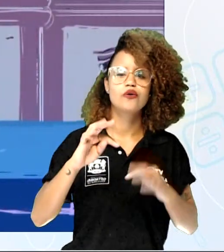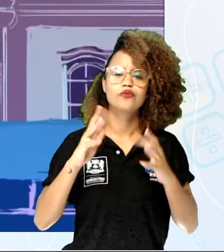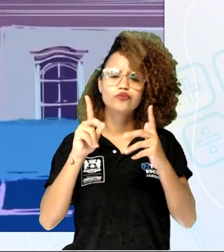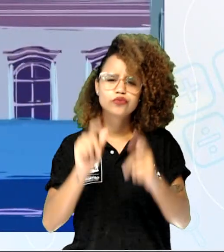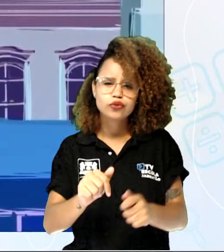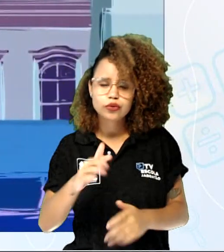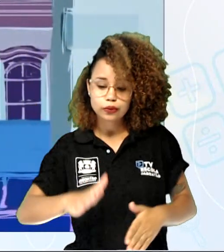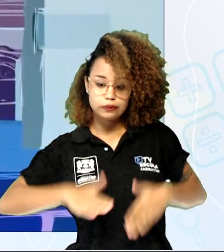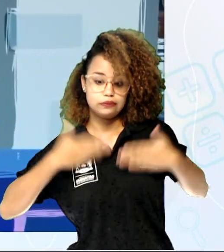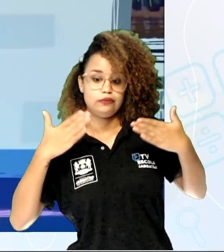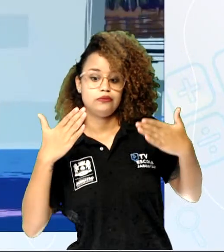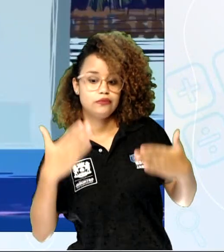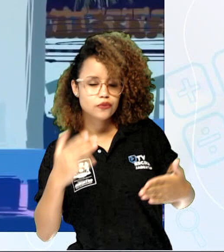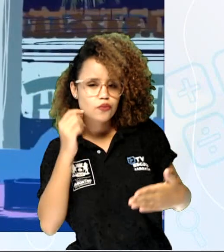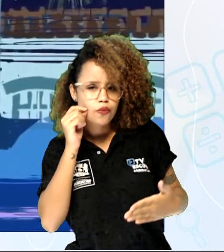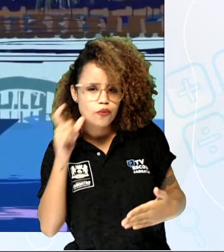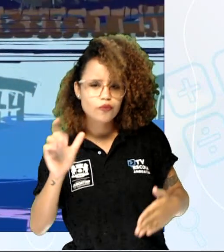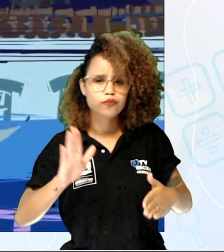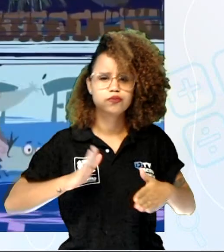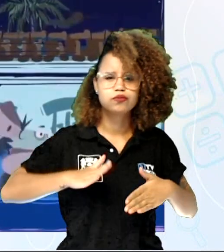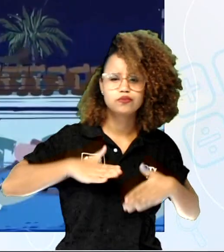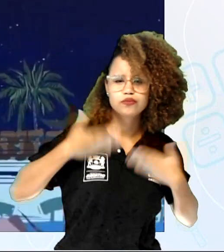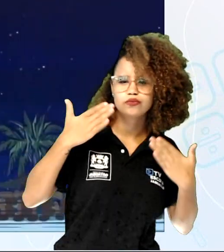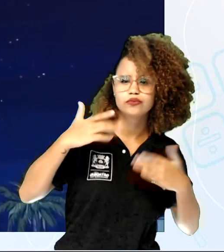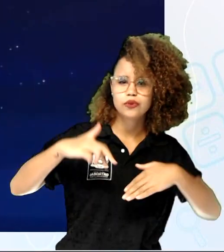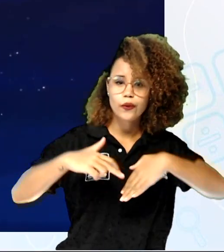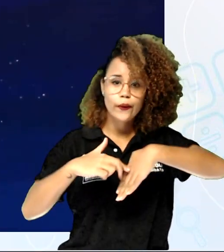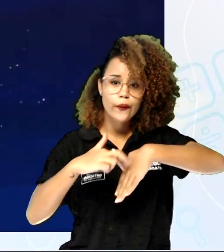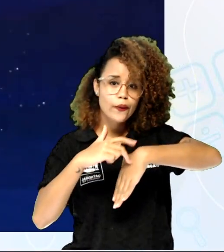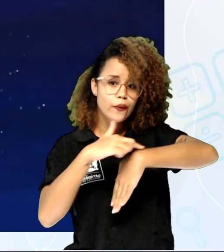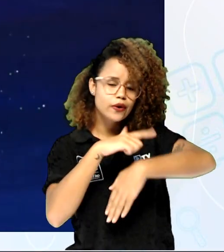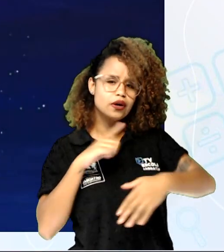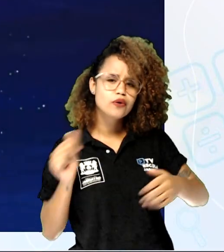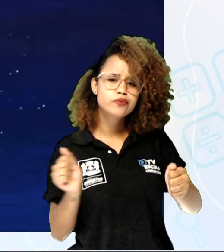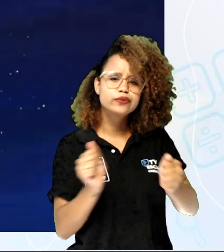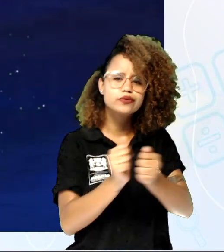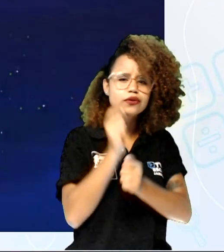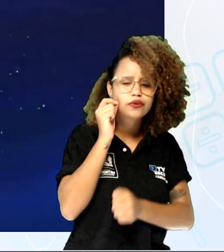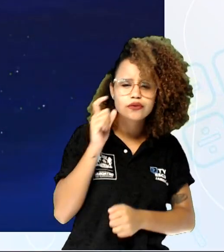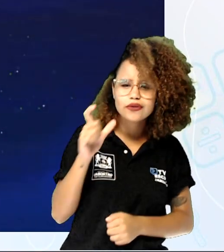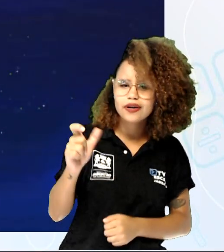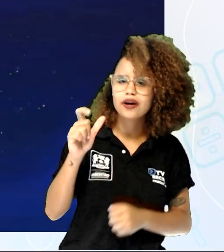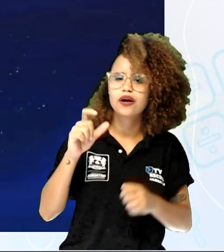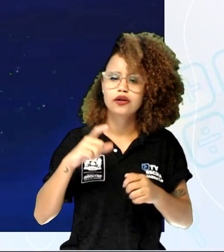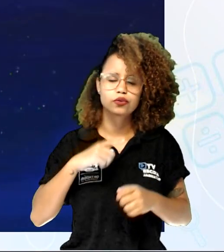assusta a gente, todo rato anda em bando,